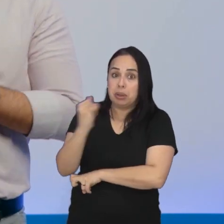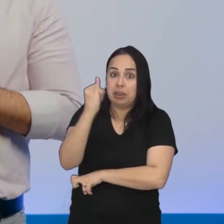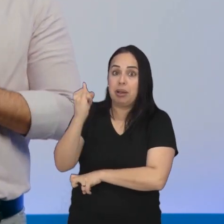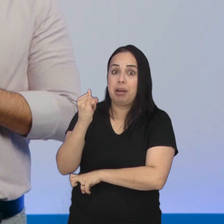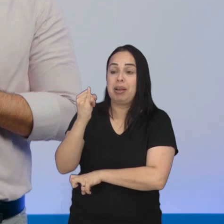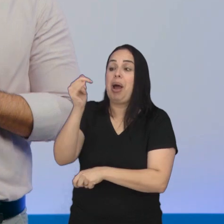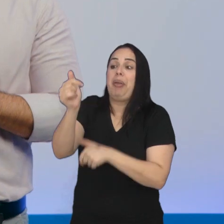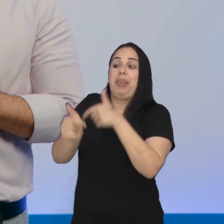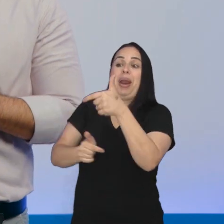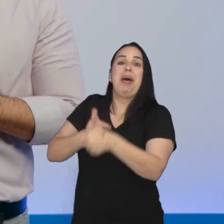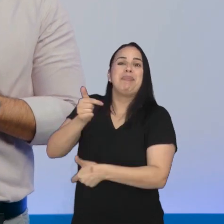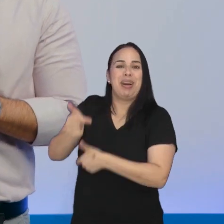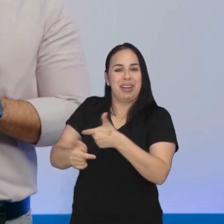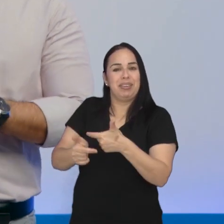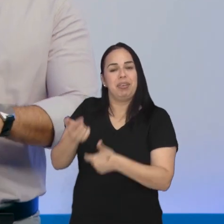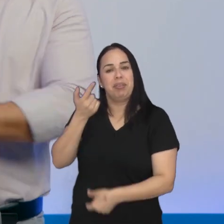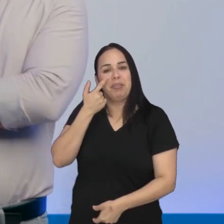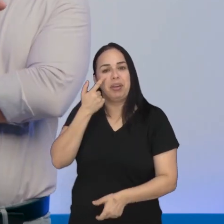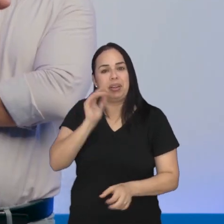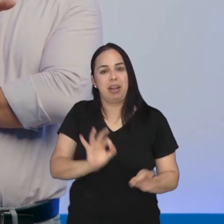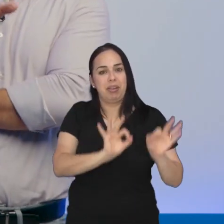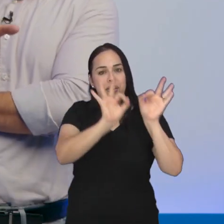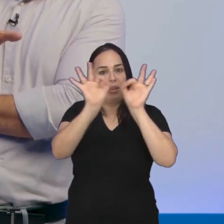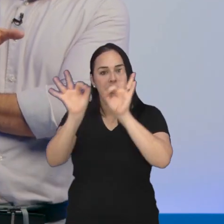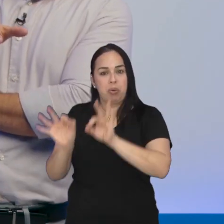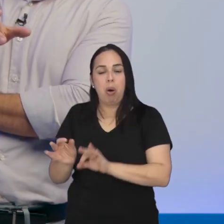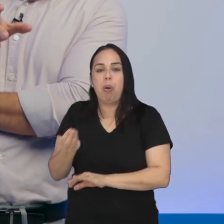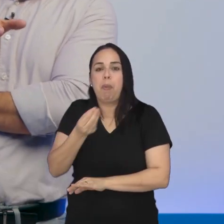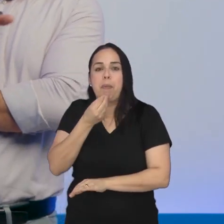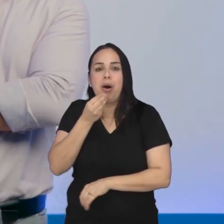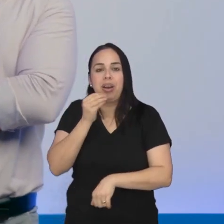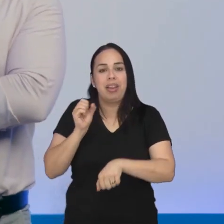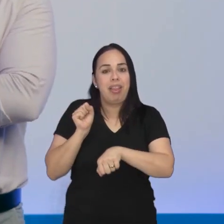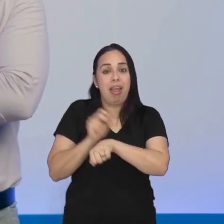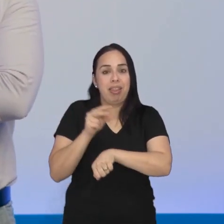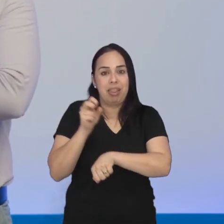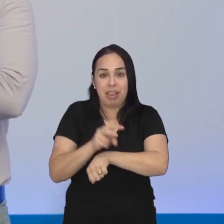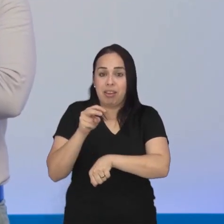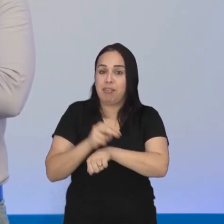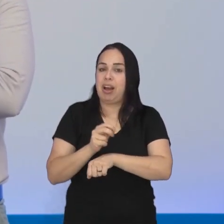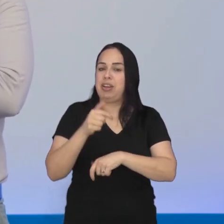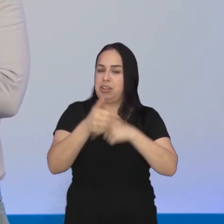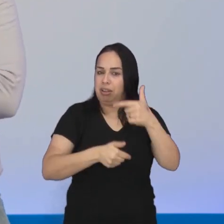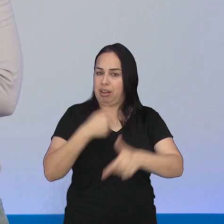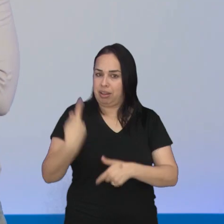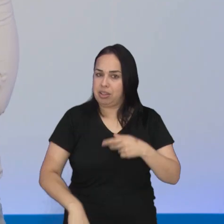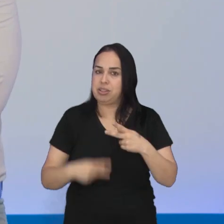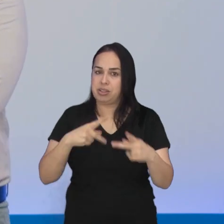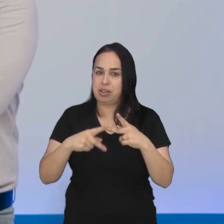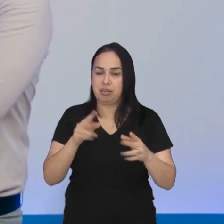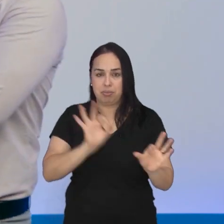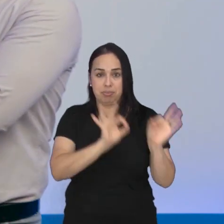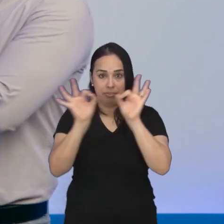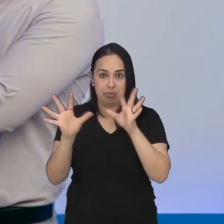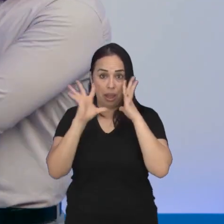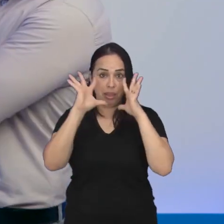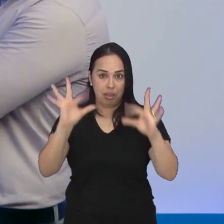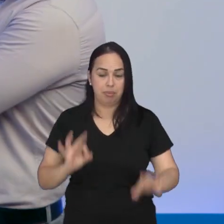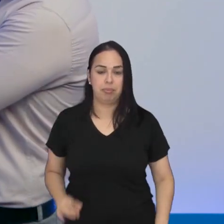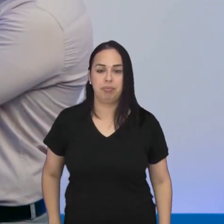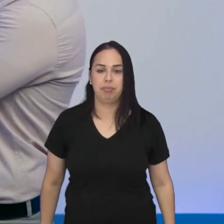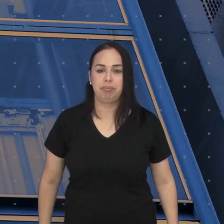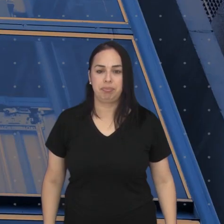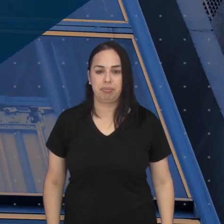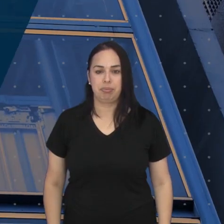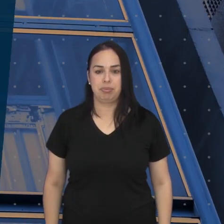para os brasileiros, viu, que é emprego. Então vamos ver na nossa agenda de serviços quais são as vagas de trabalho disponíveis no PAT aqui de São José. Dá só uma